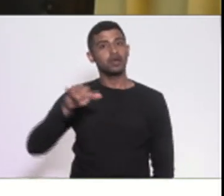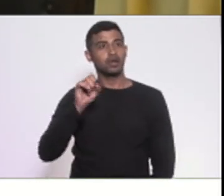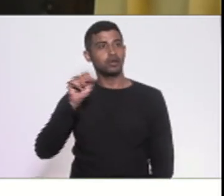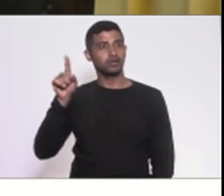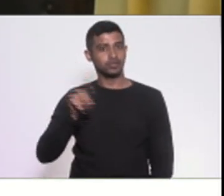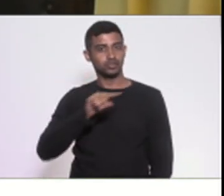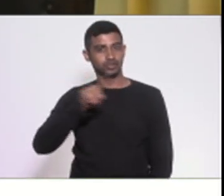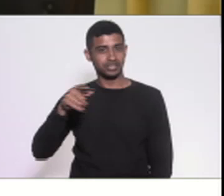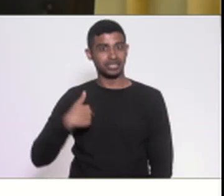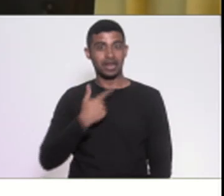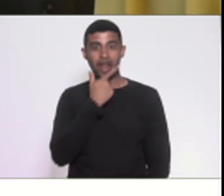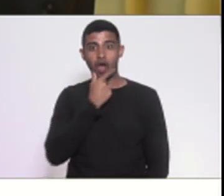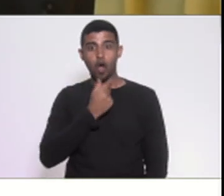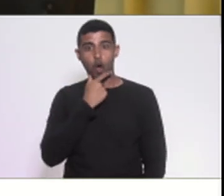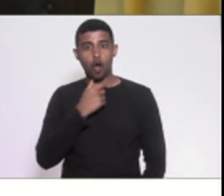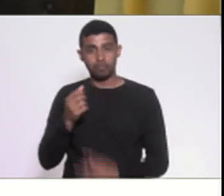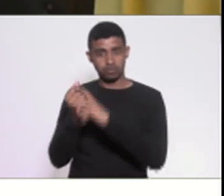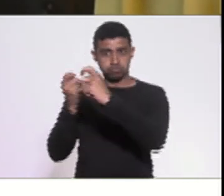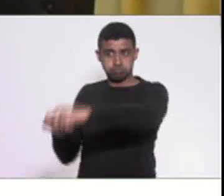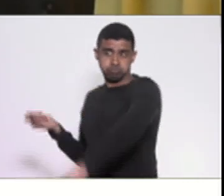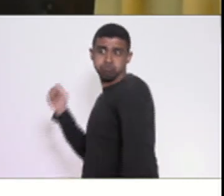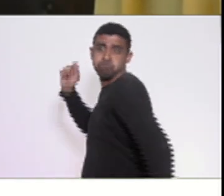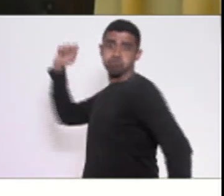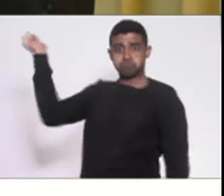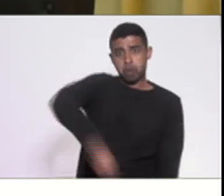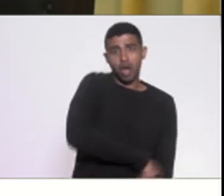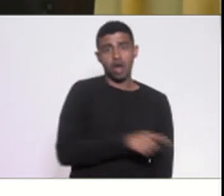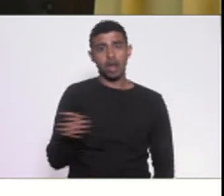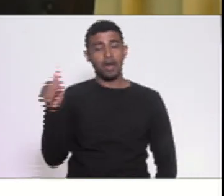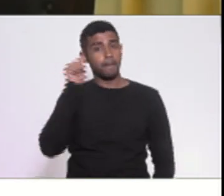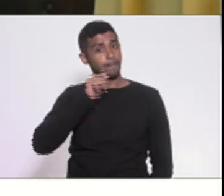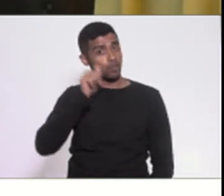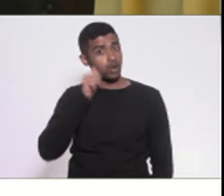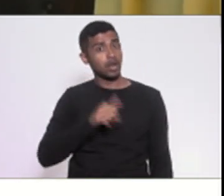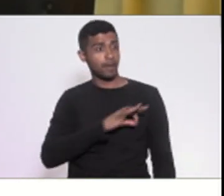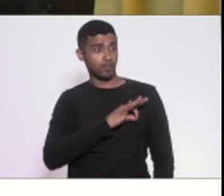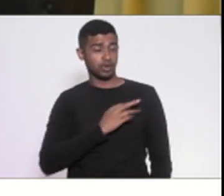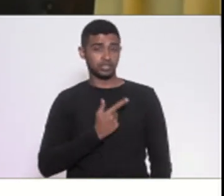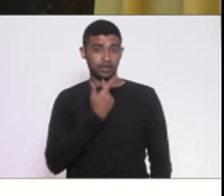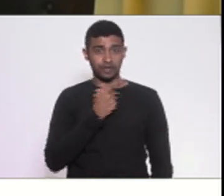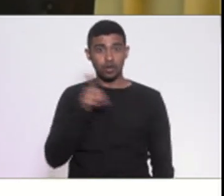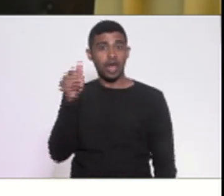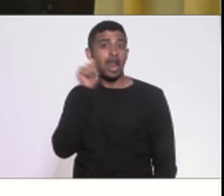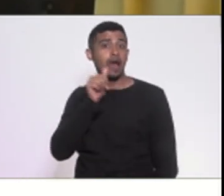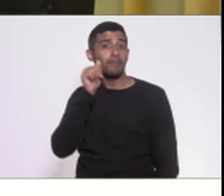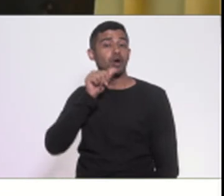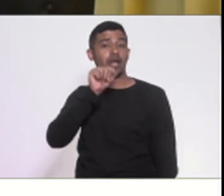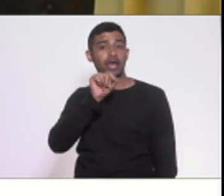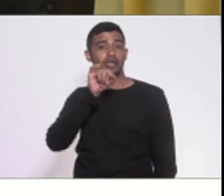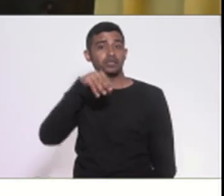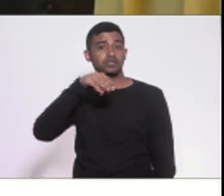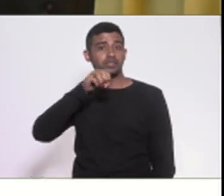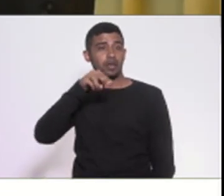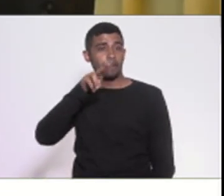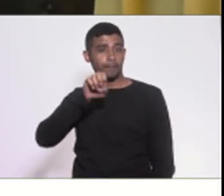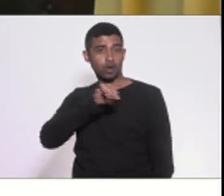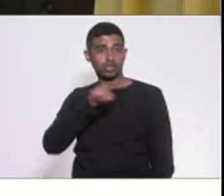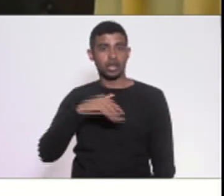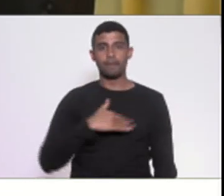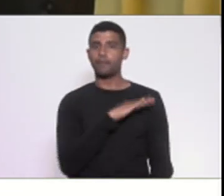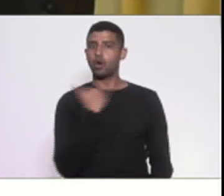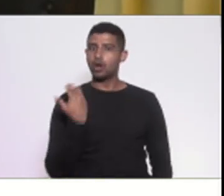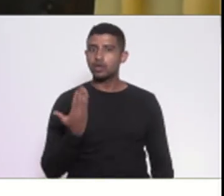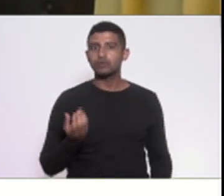agrediu a mulher com uma marreta, segundo a polícia. Simone Oliveira de Assis Carvalho, de 40 anos, morreu após o